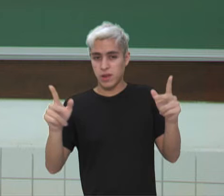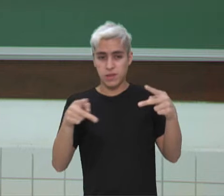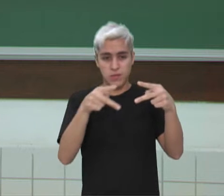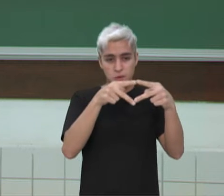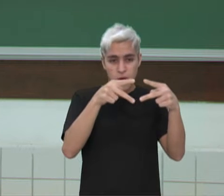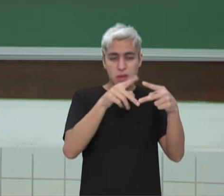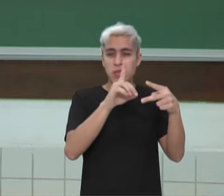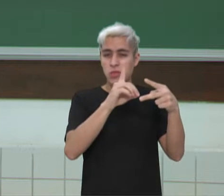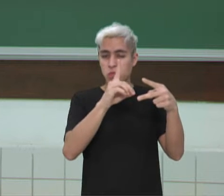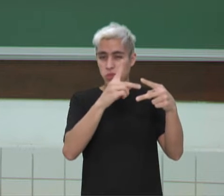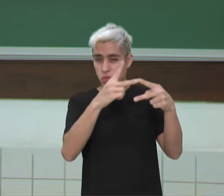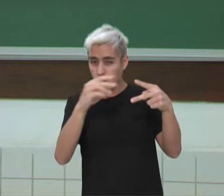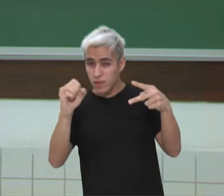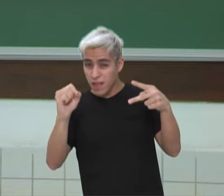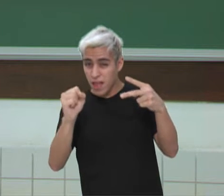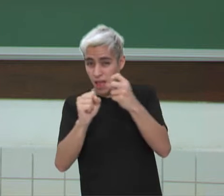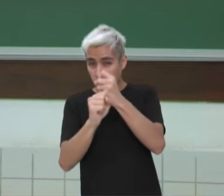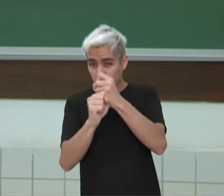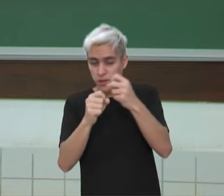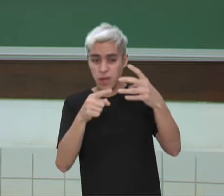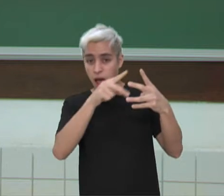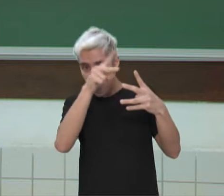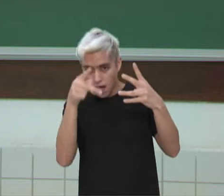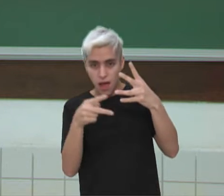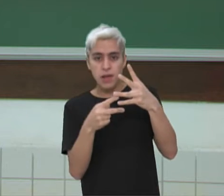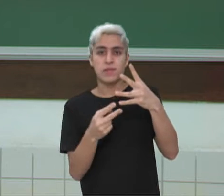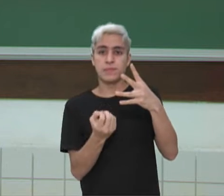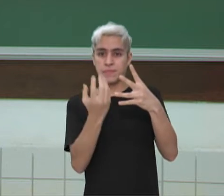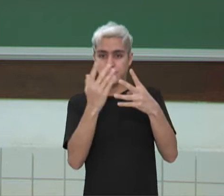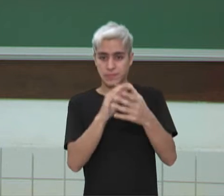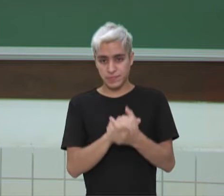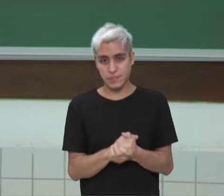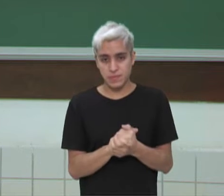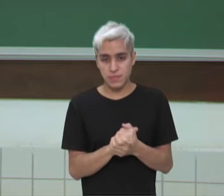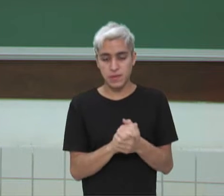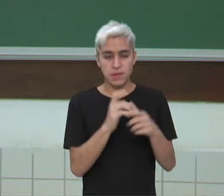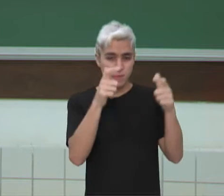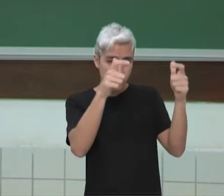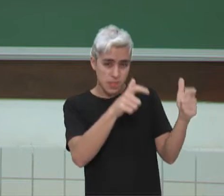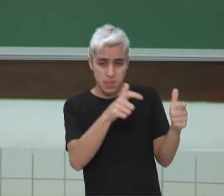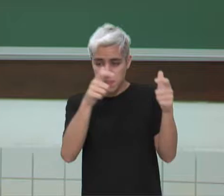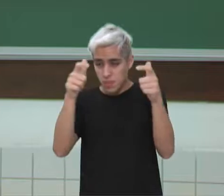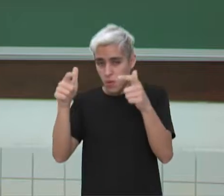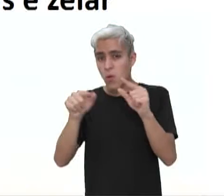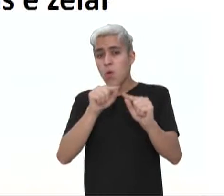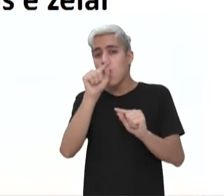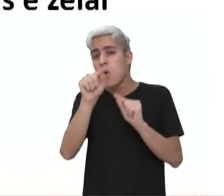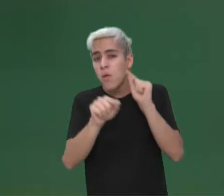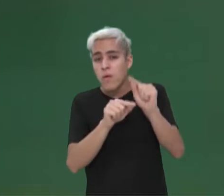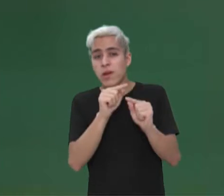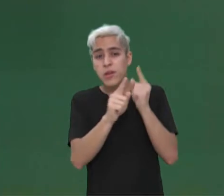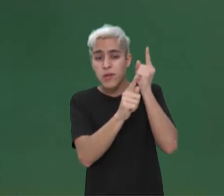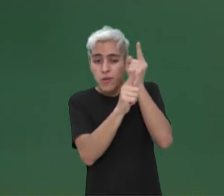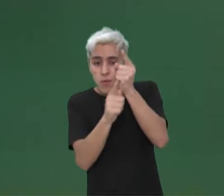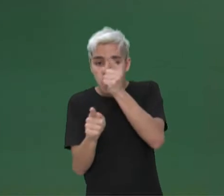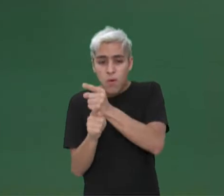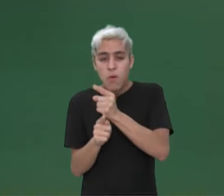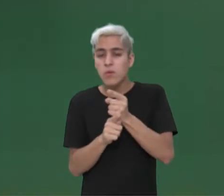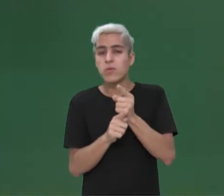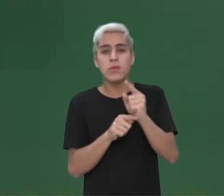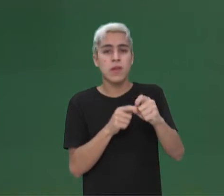primeiros, por quê? São os dois primeiros lugares, vice-reinado da Nova Espanha e do Peru, onde se encontrou